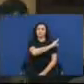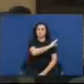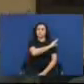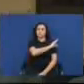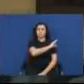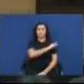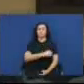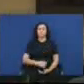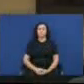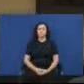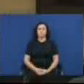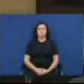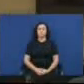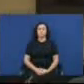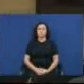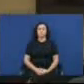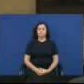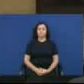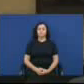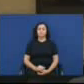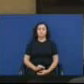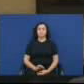municipal.